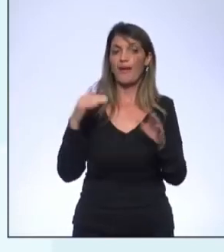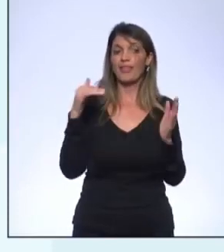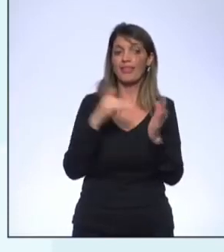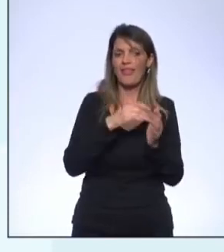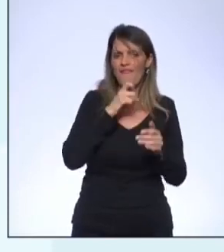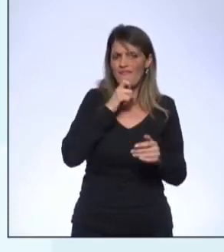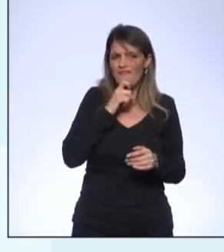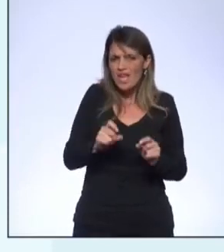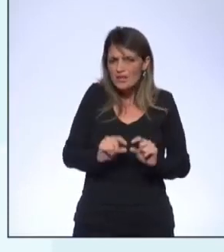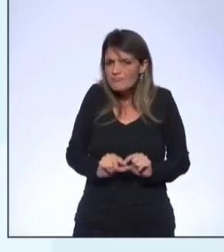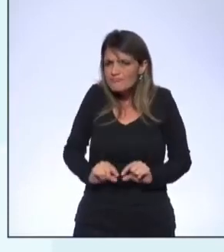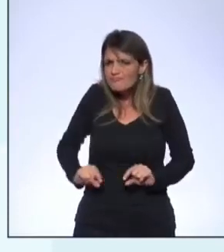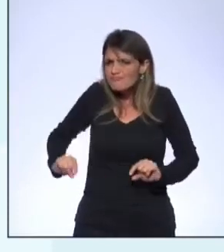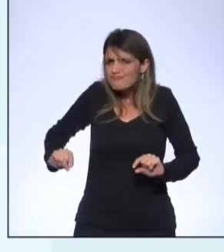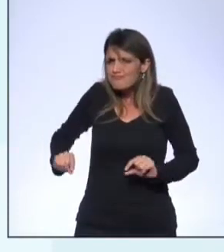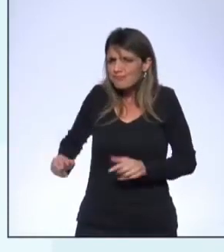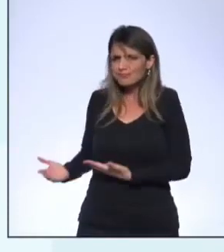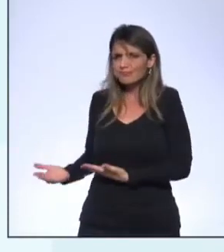a pontinha,